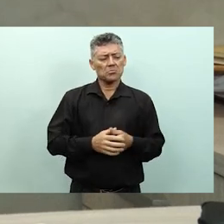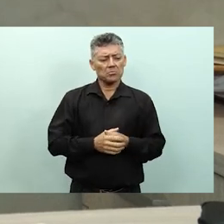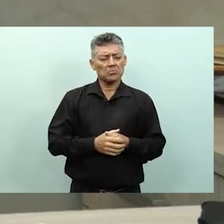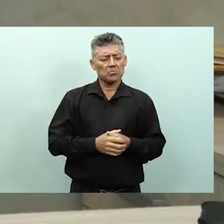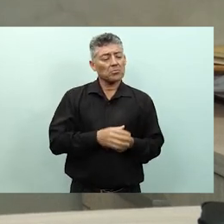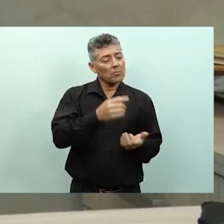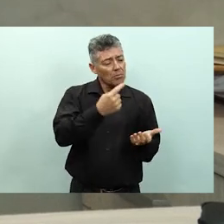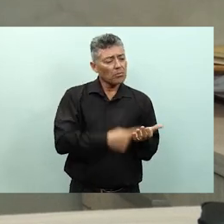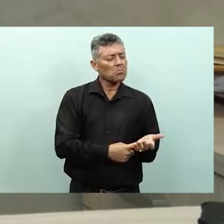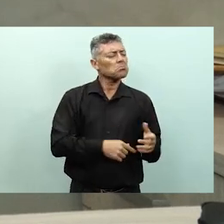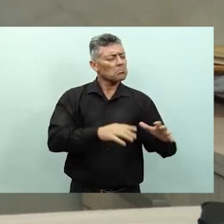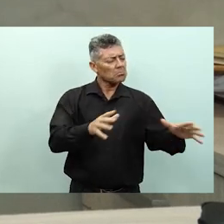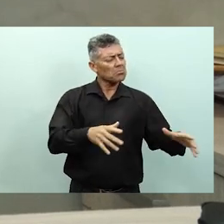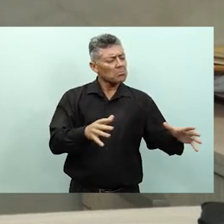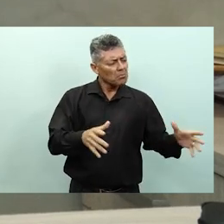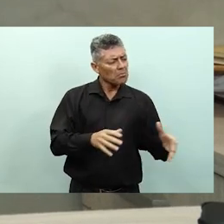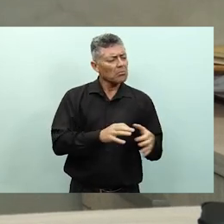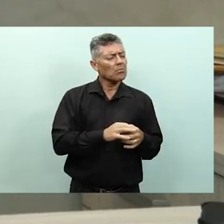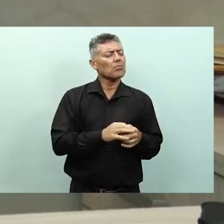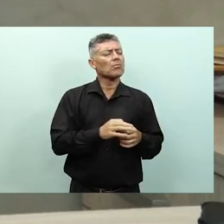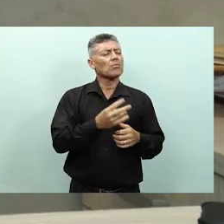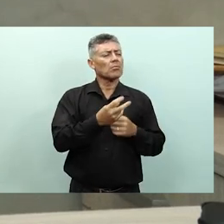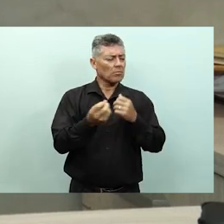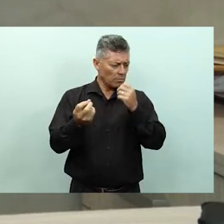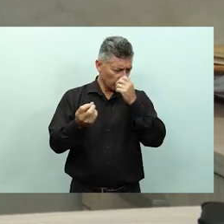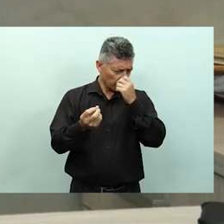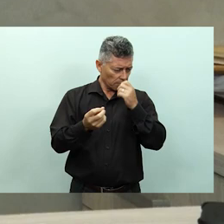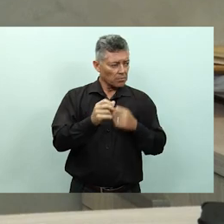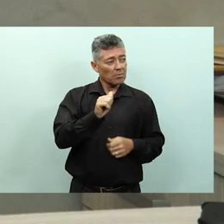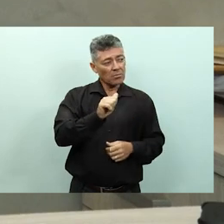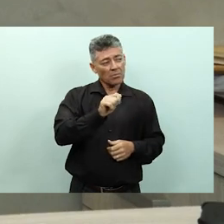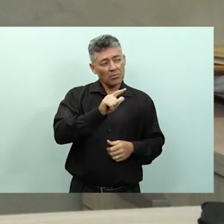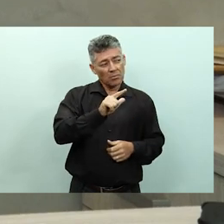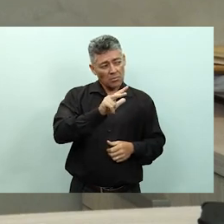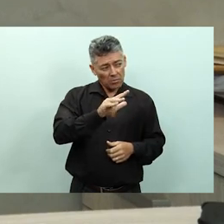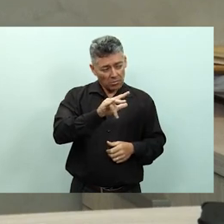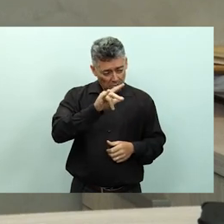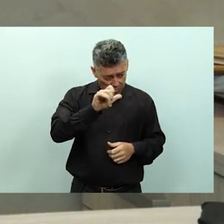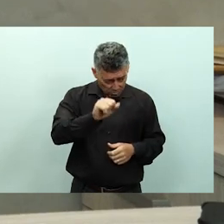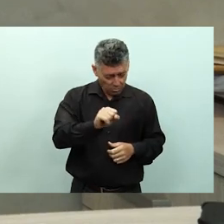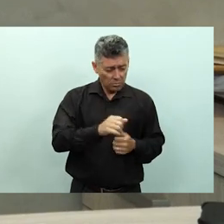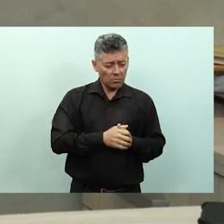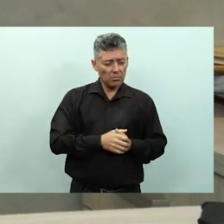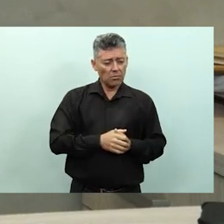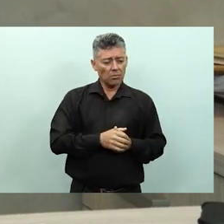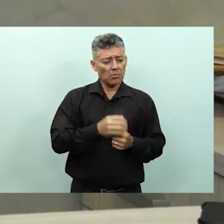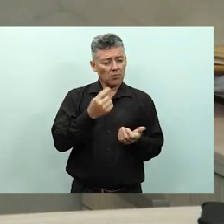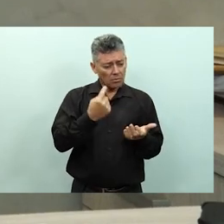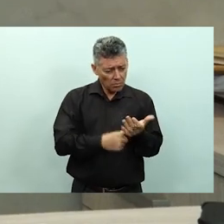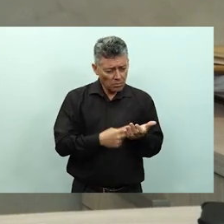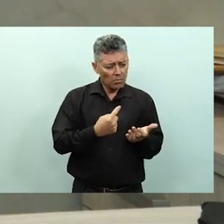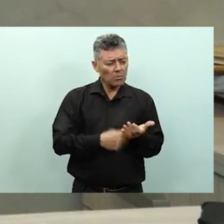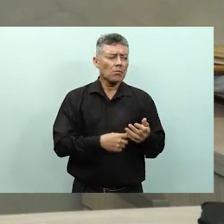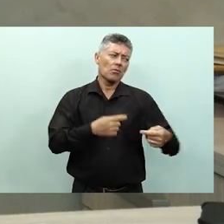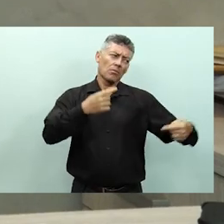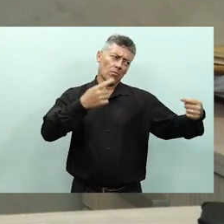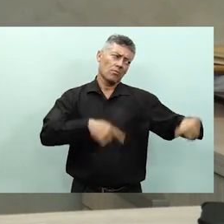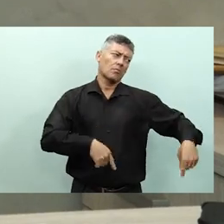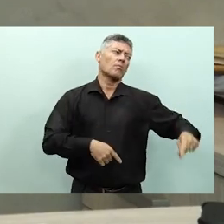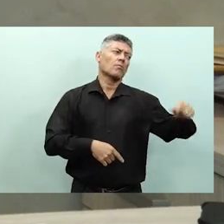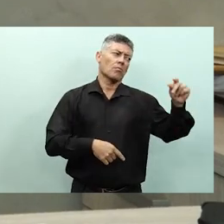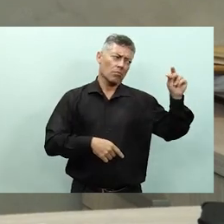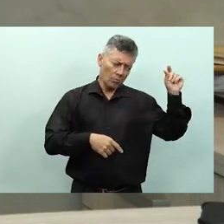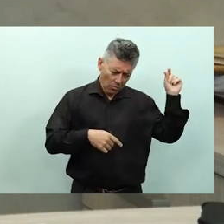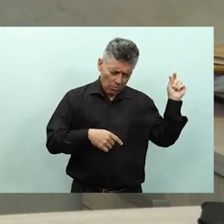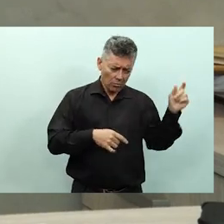um ajuntamento em 2000 com os Alves, que foram adversários durante muito tempo de Vilma.